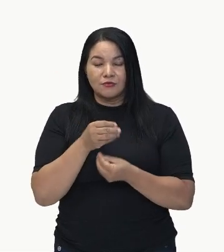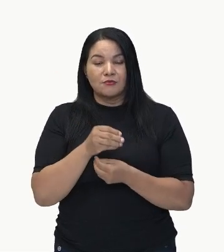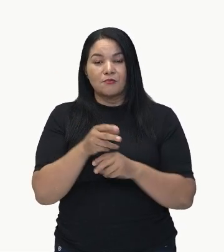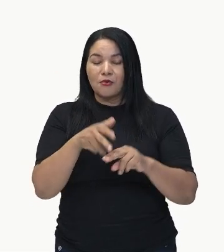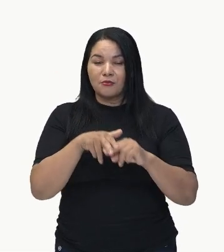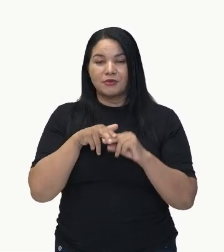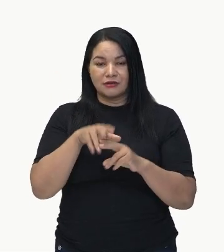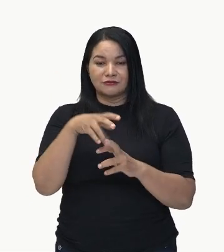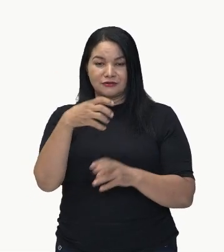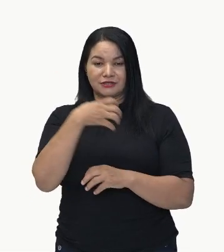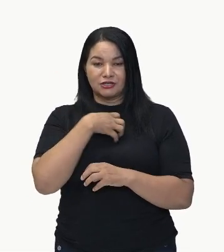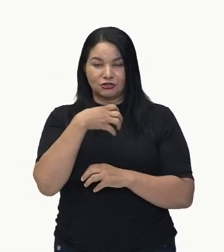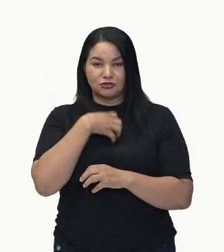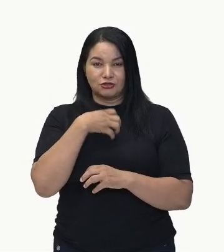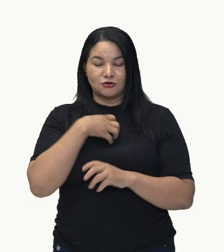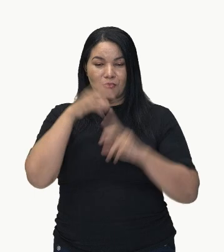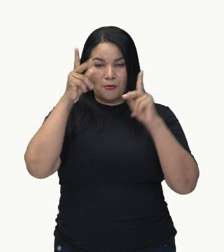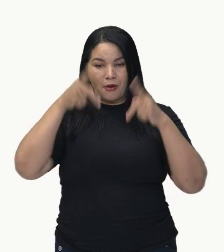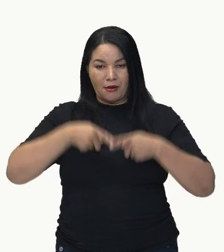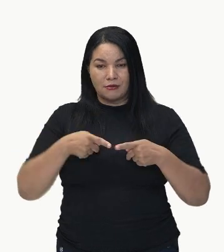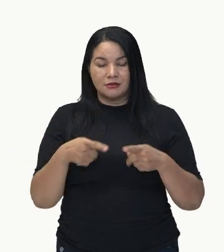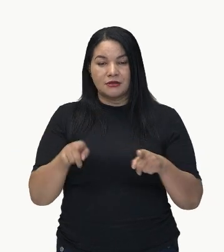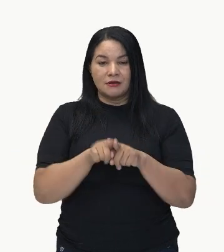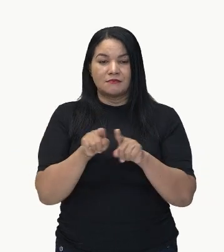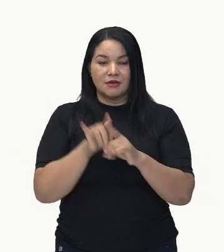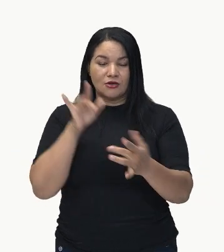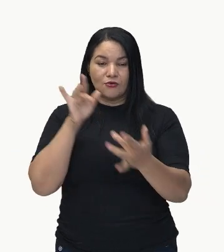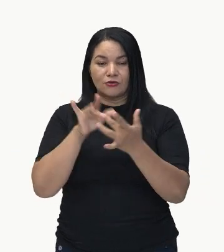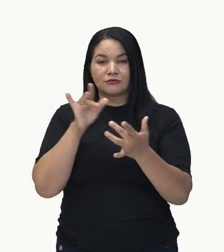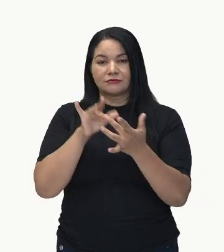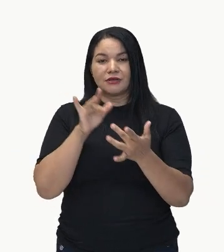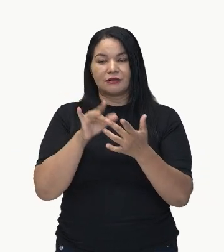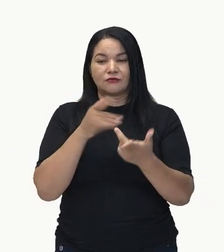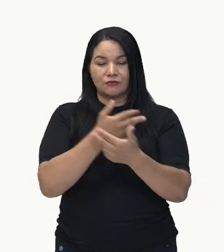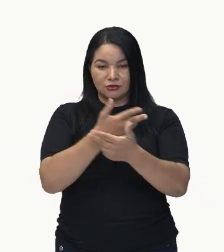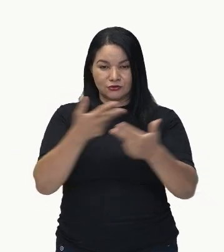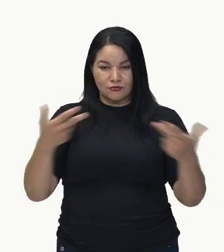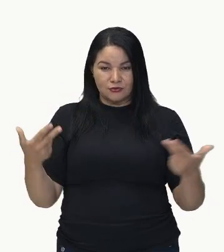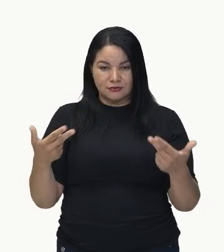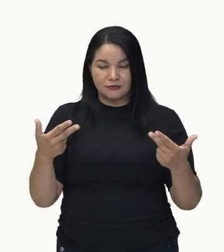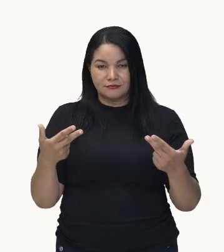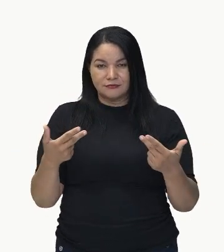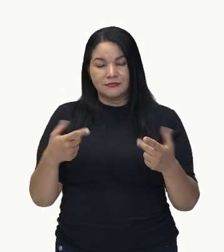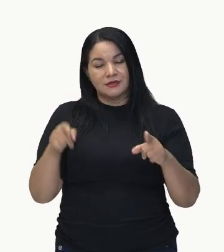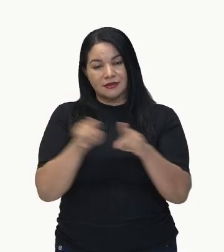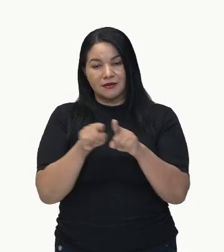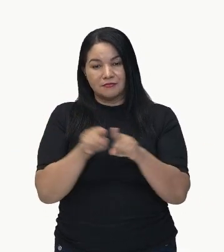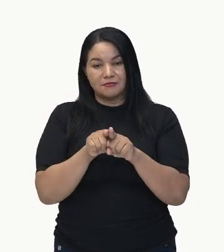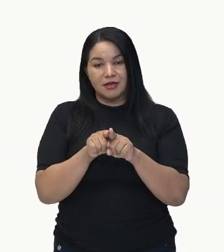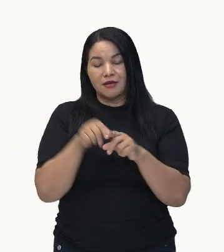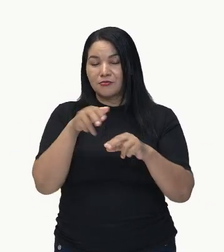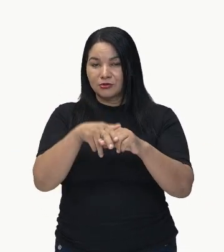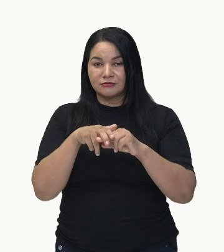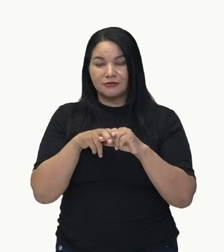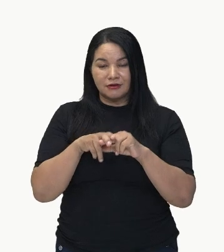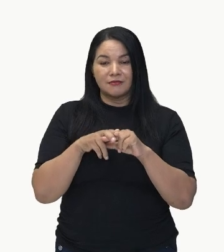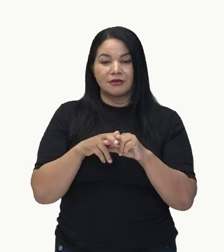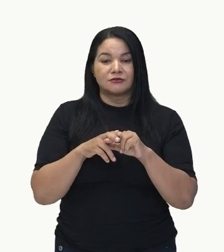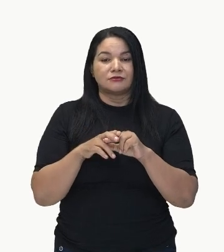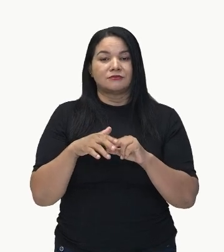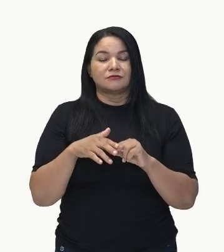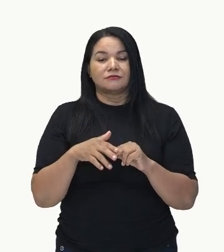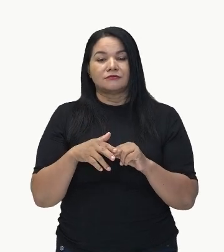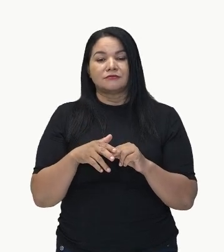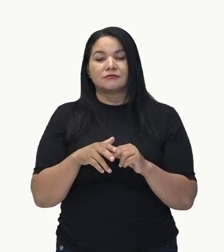sentidos humanos, em contato direto com as coisas. E esse contato direto